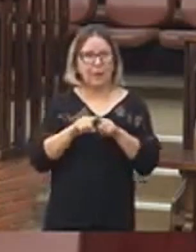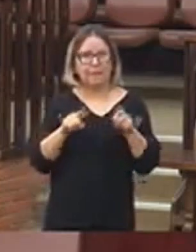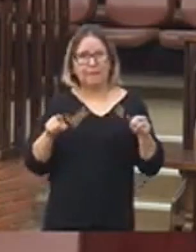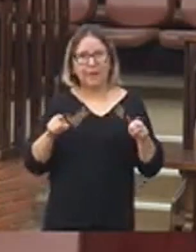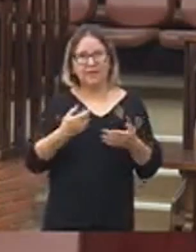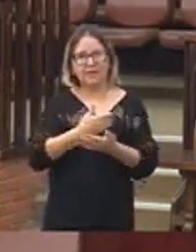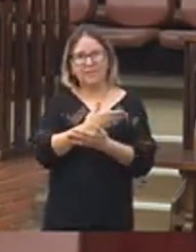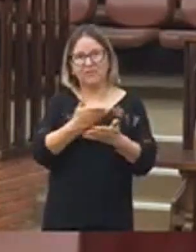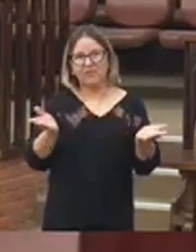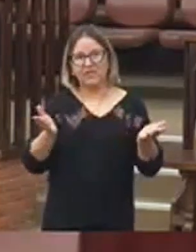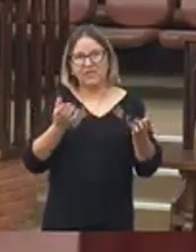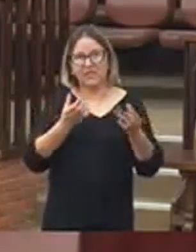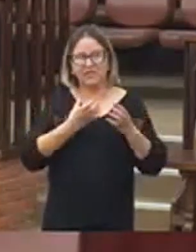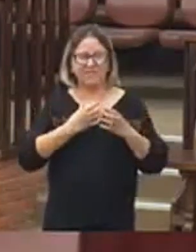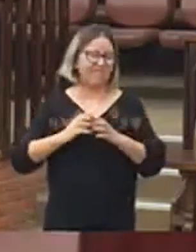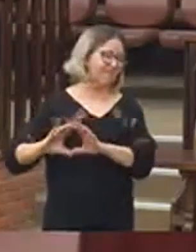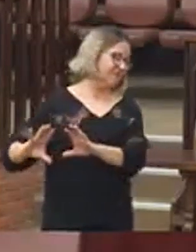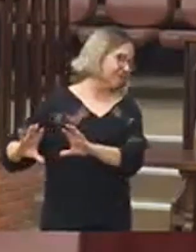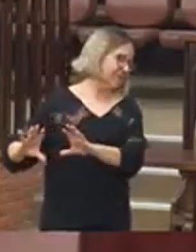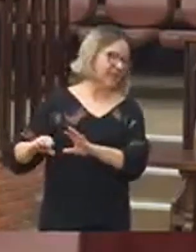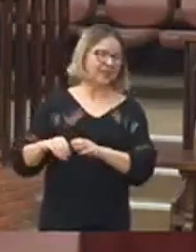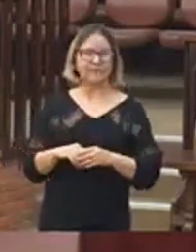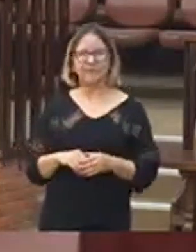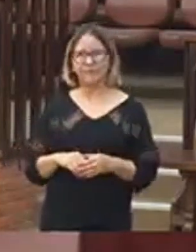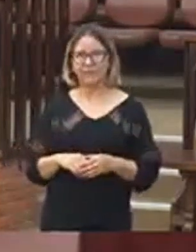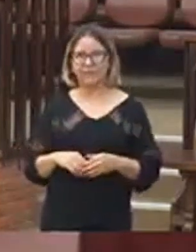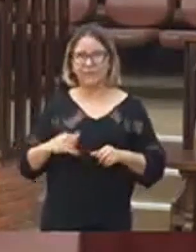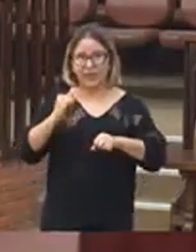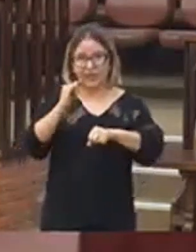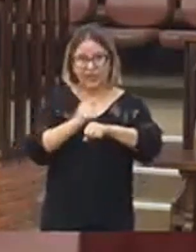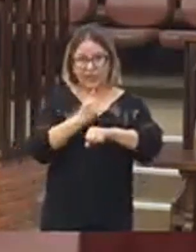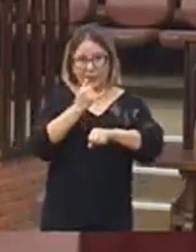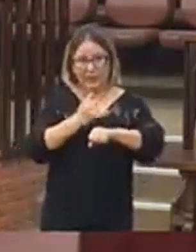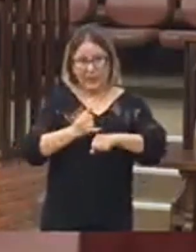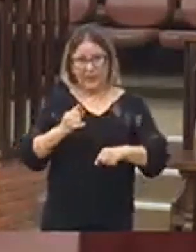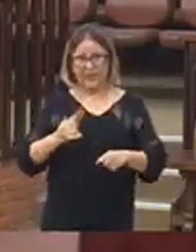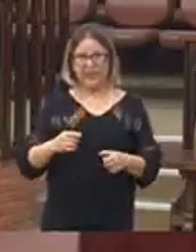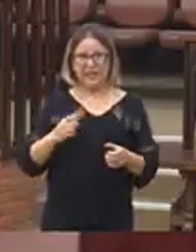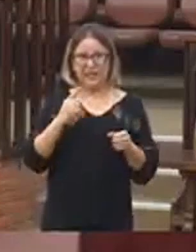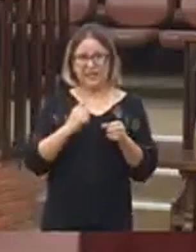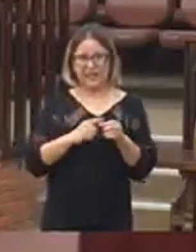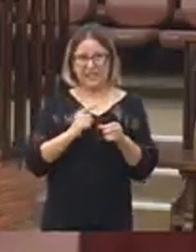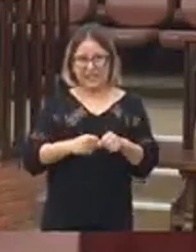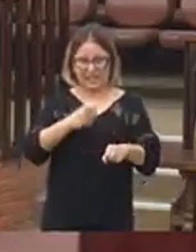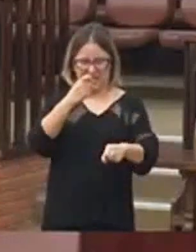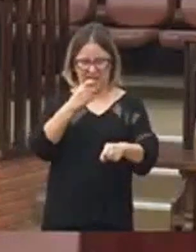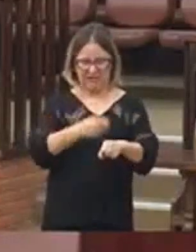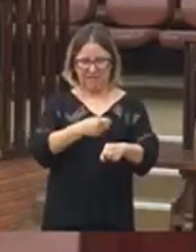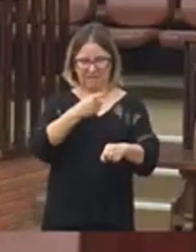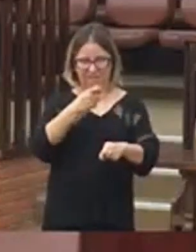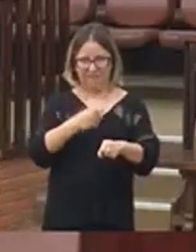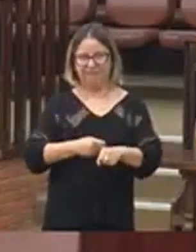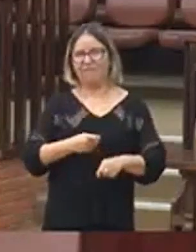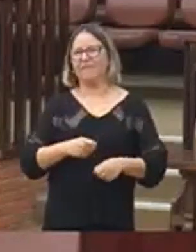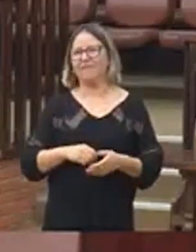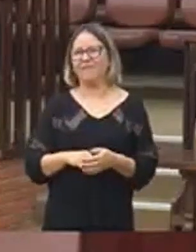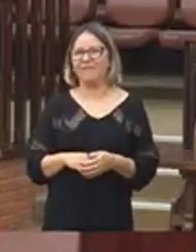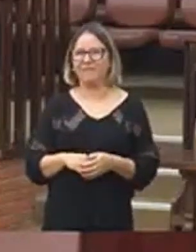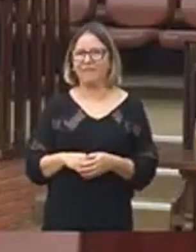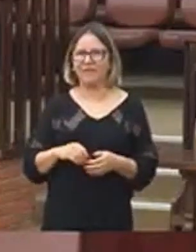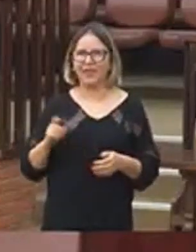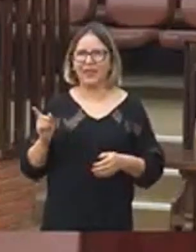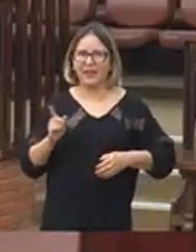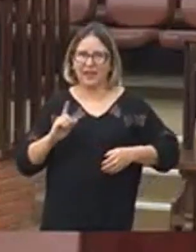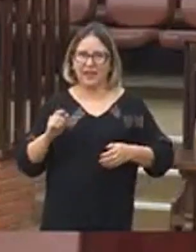quisestes. Jerusalém, uma cidade empedernida, não enxergava aquele que